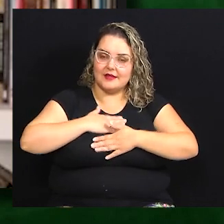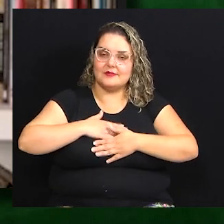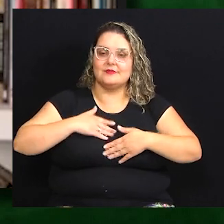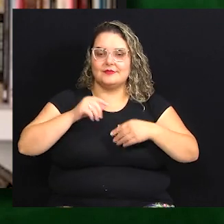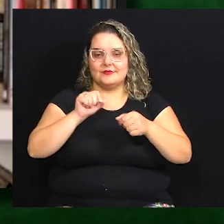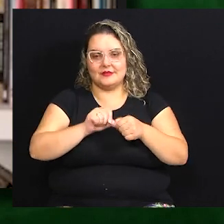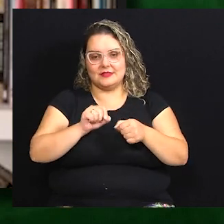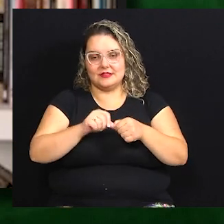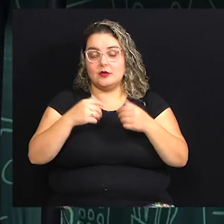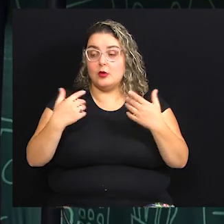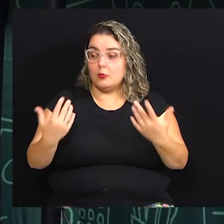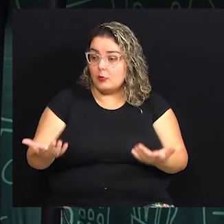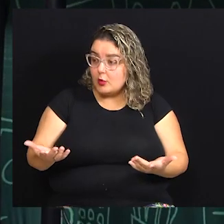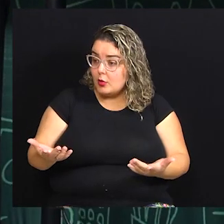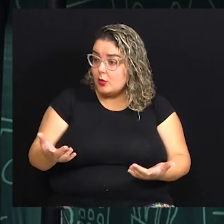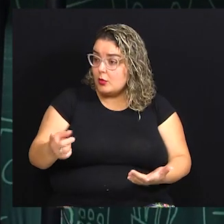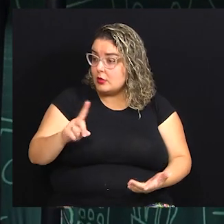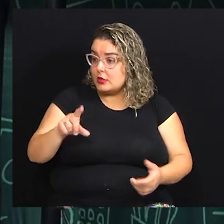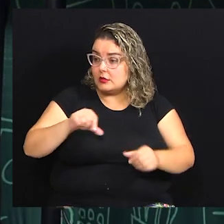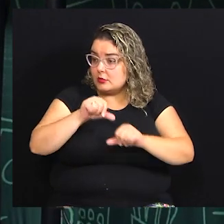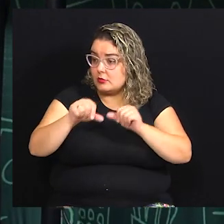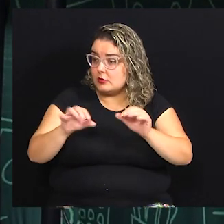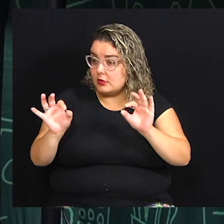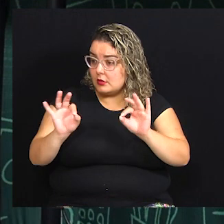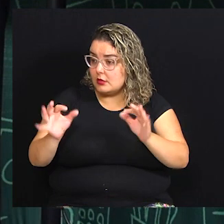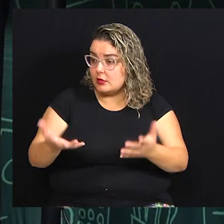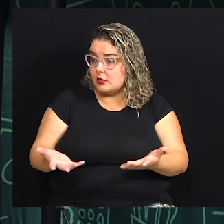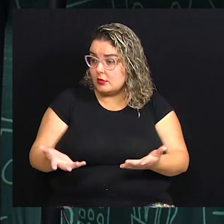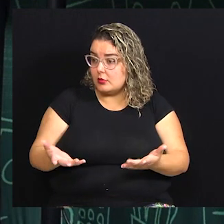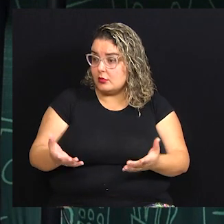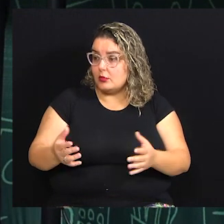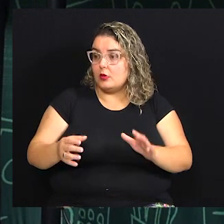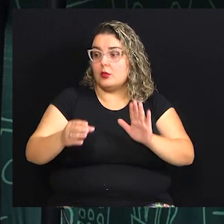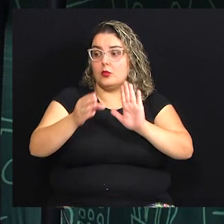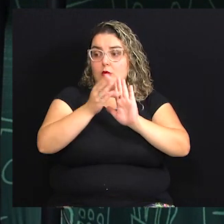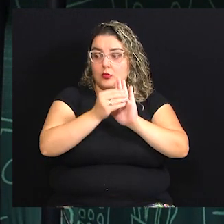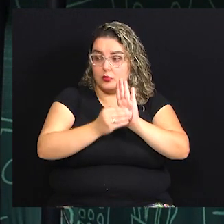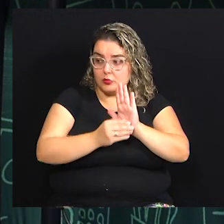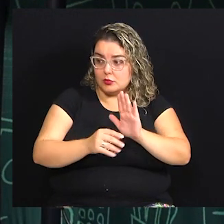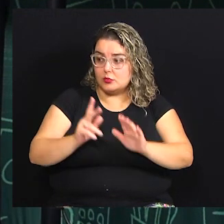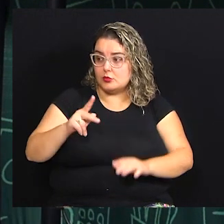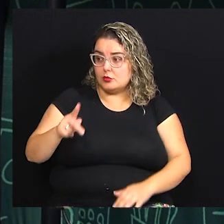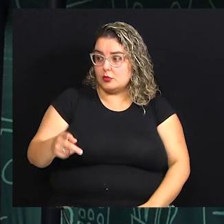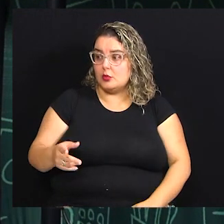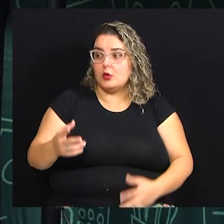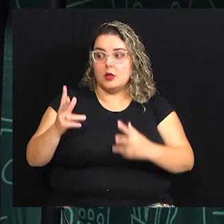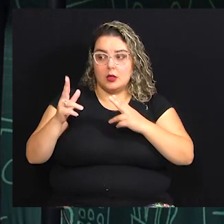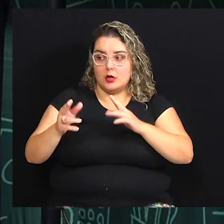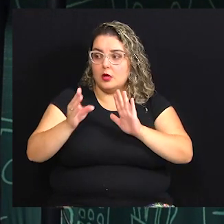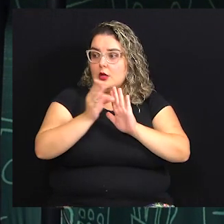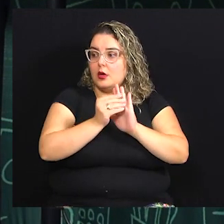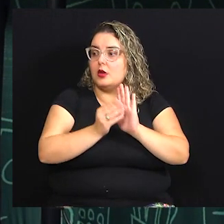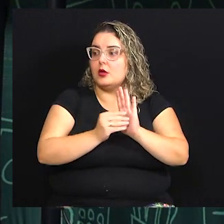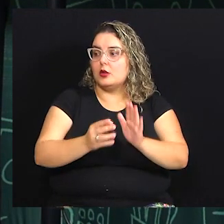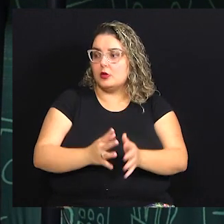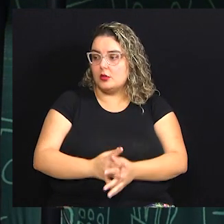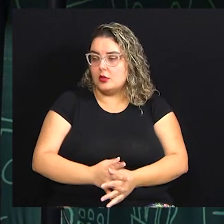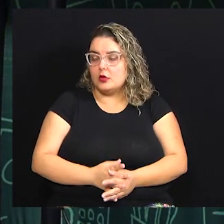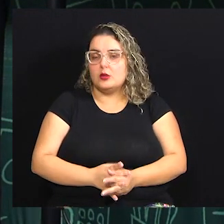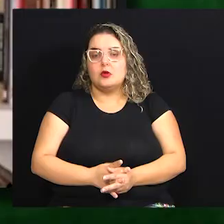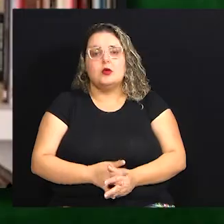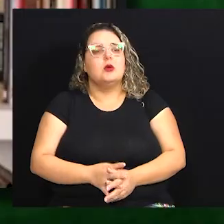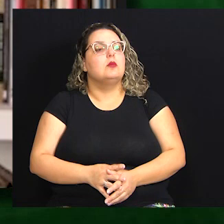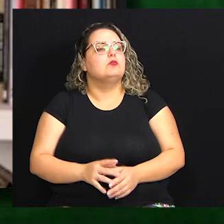ser realizada. Bom, isso não altera em absolutamente nada o conteúdo, né, professor? O conteúdo é o mesmo.